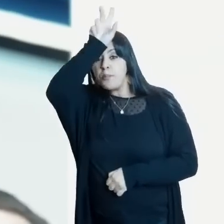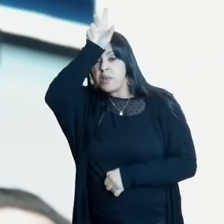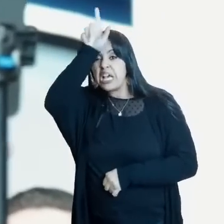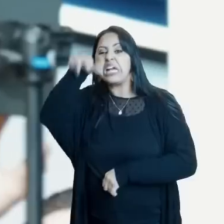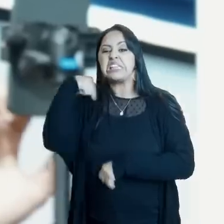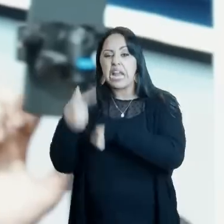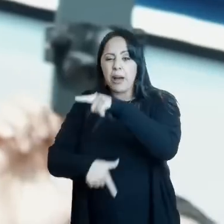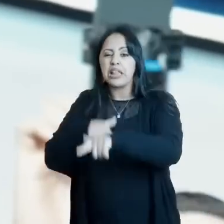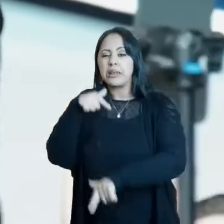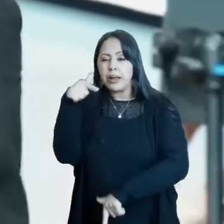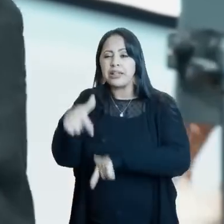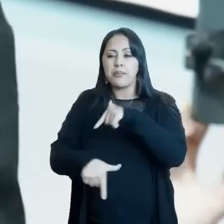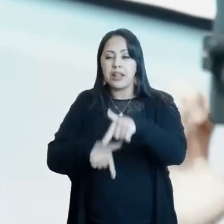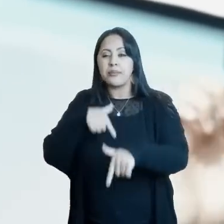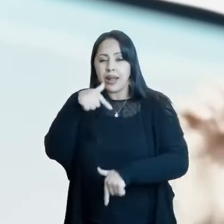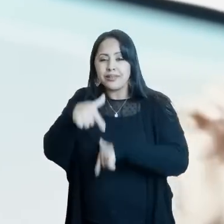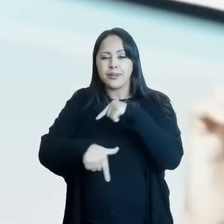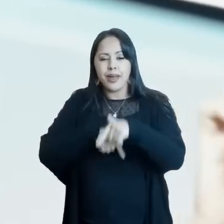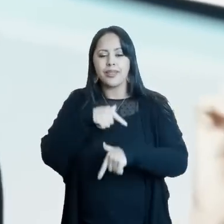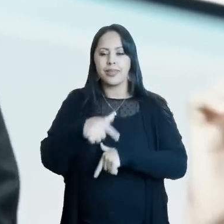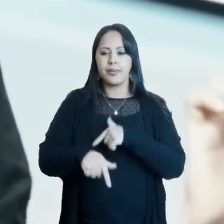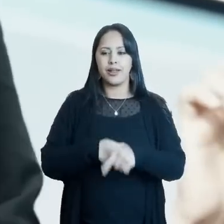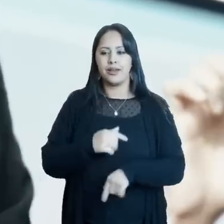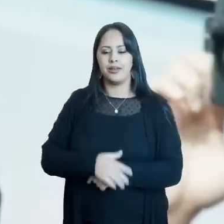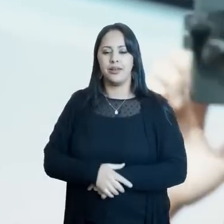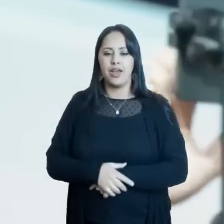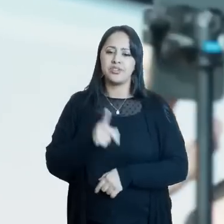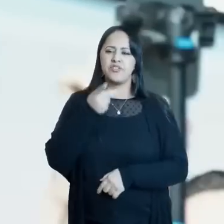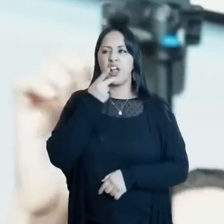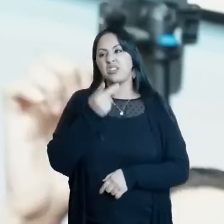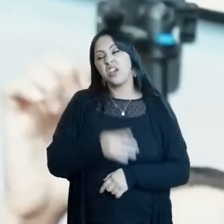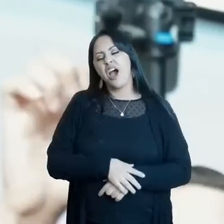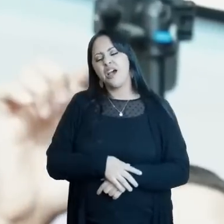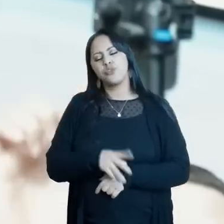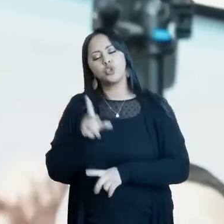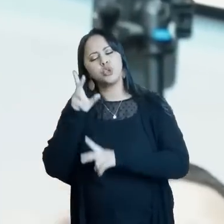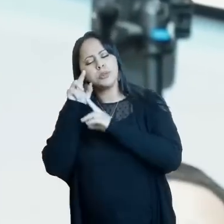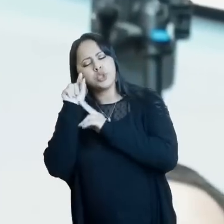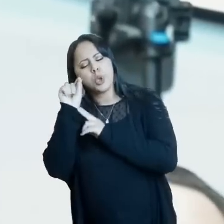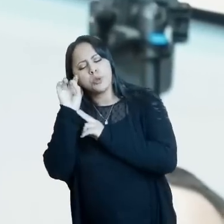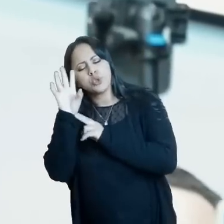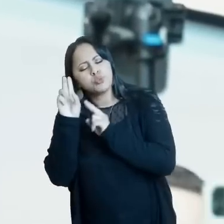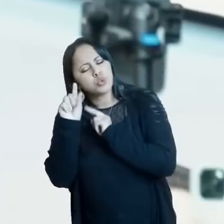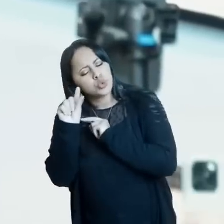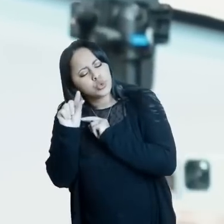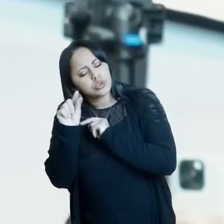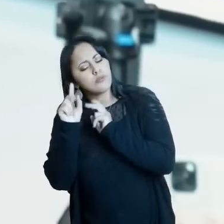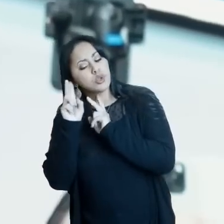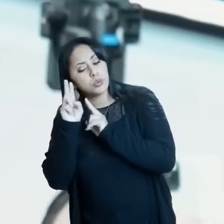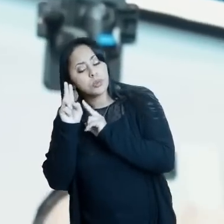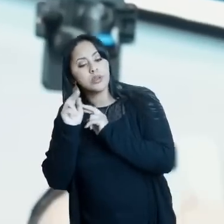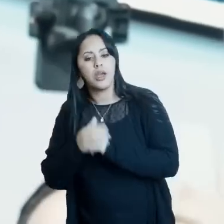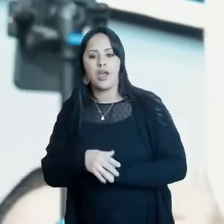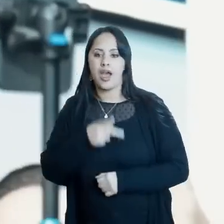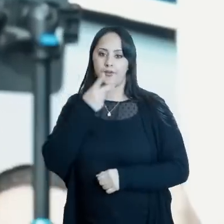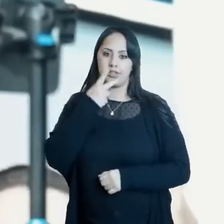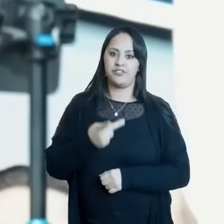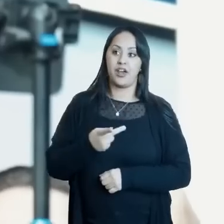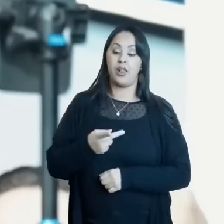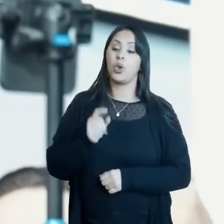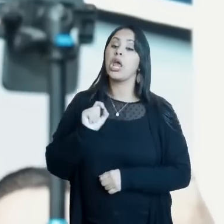diligentemente. Aí fala assim, ai, eu vou dormir só mais um pouquinho. Tá falando isso lá na Bíblia, tá? Eu vou dormir só mais um pouquinho. Aí diz que